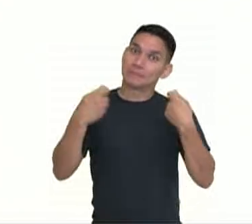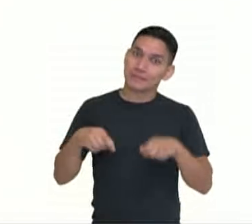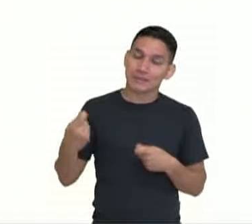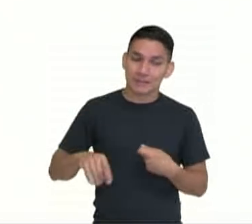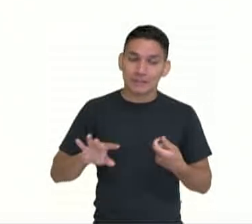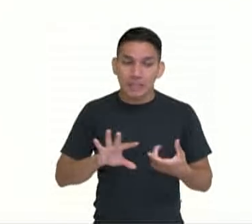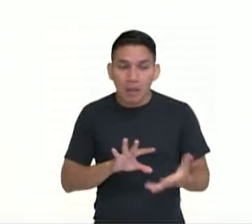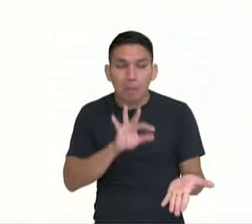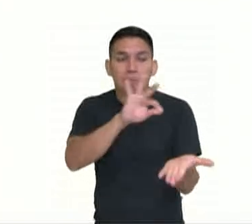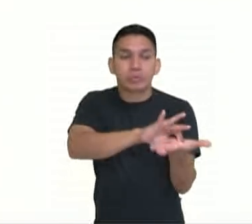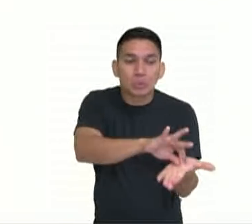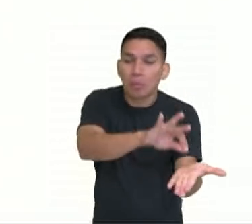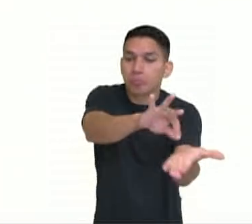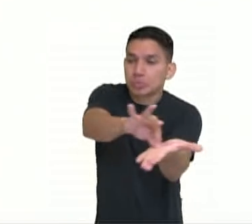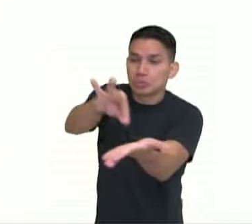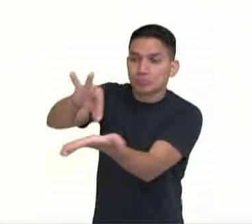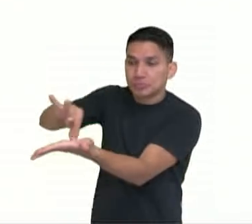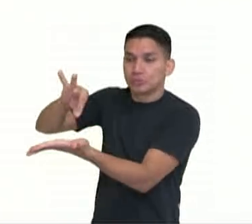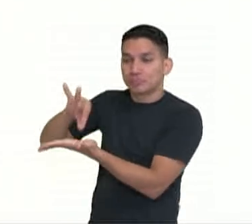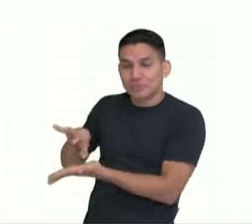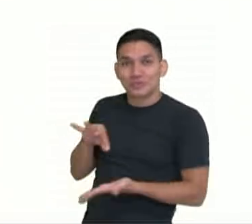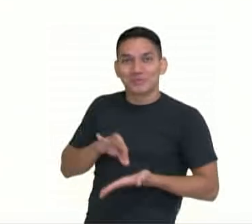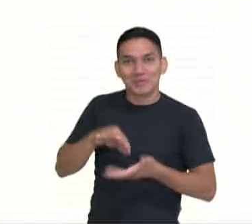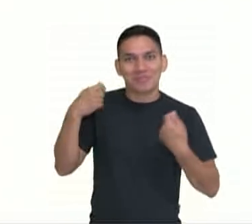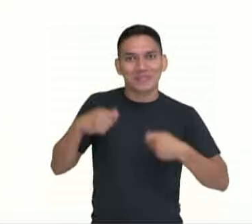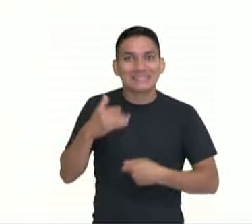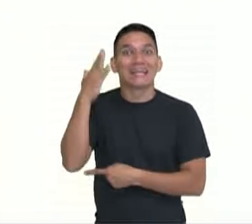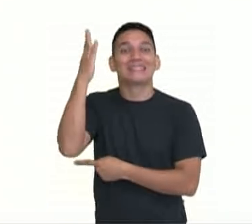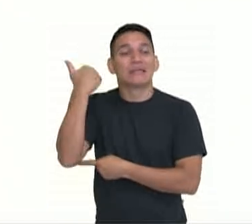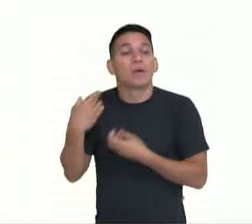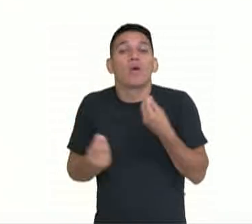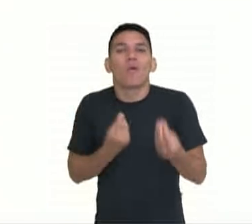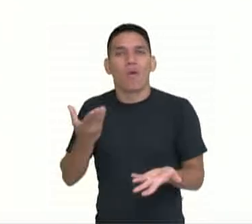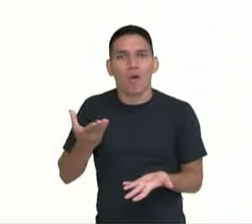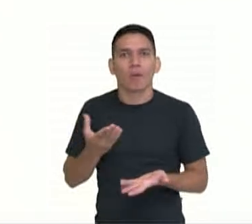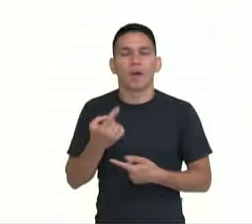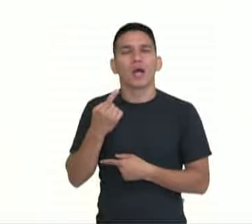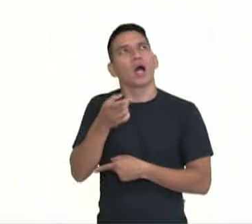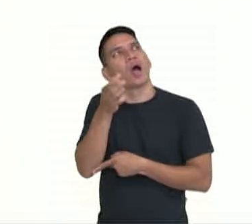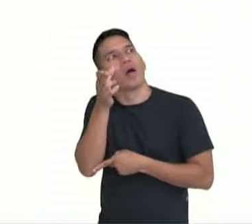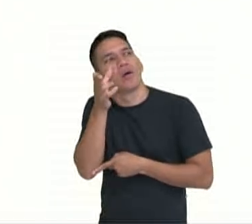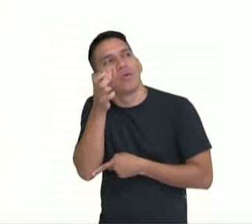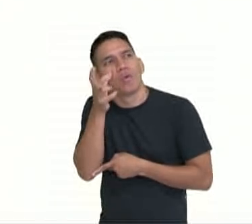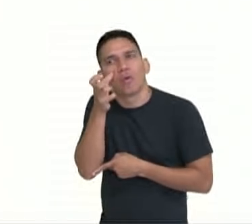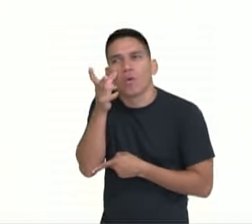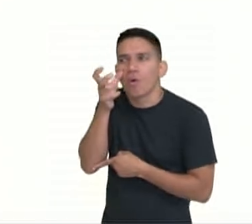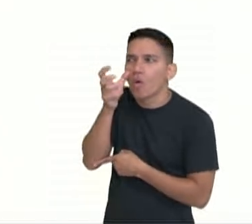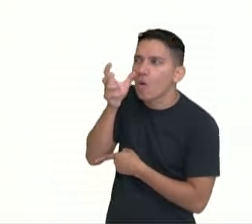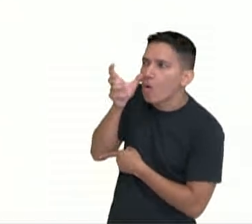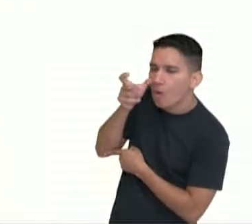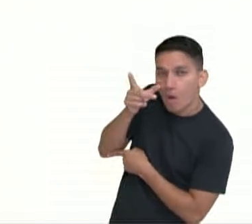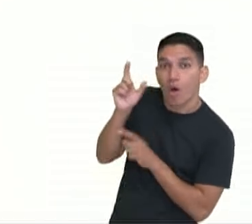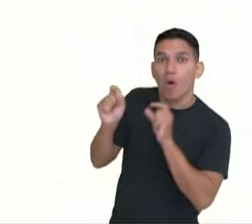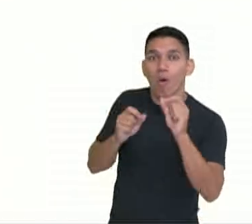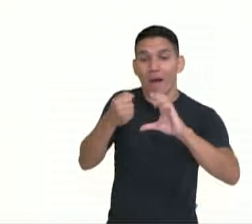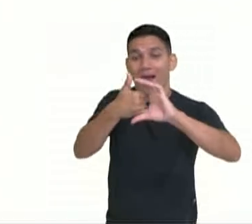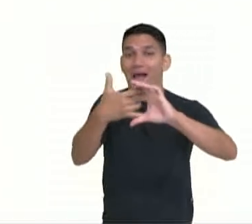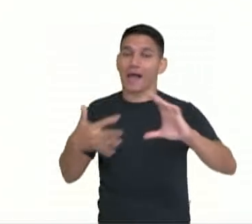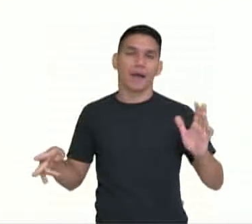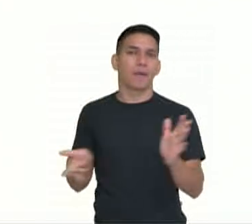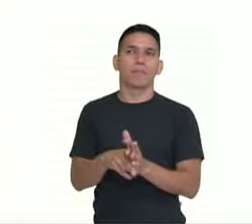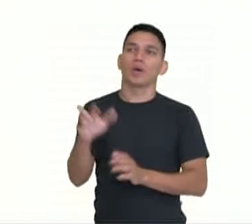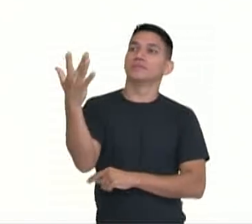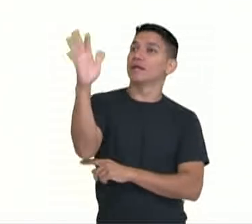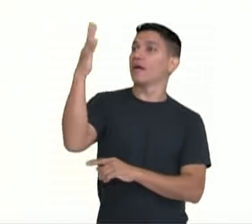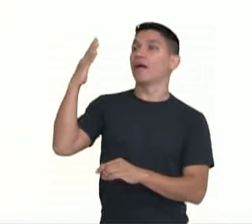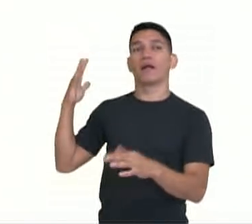marcar os caminhos. E o que o ser humano fazia lá na antiguidade? Ele observava características do meio natural onde